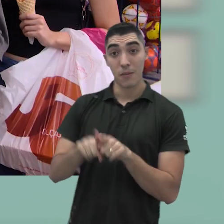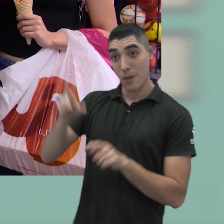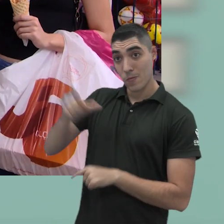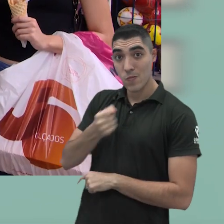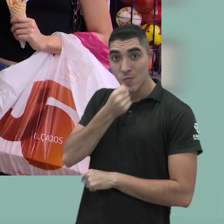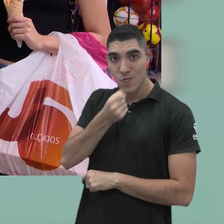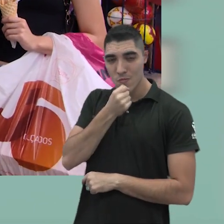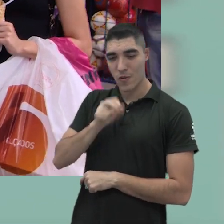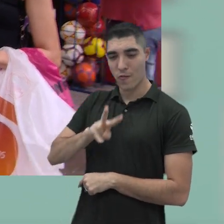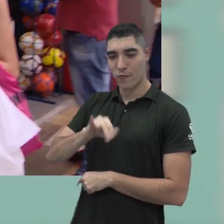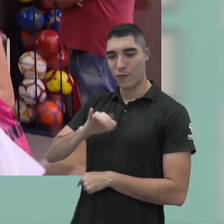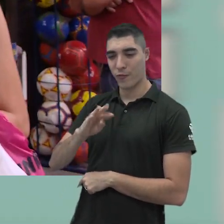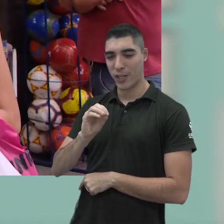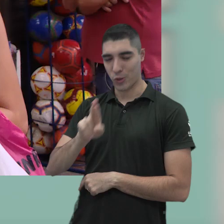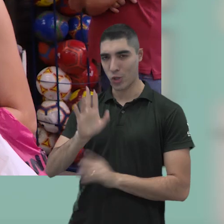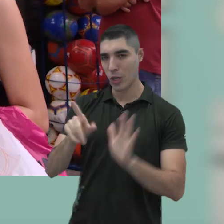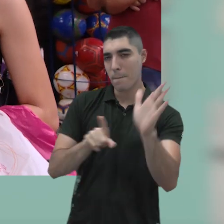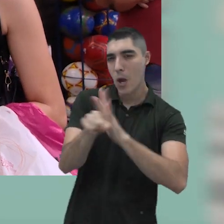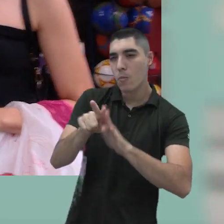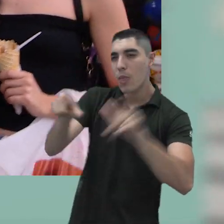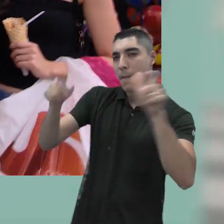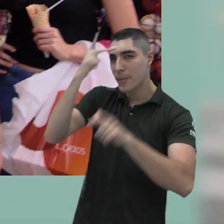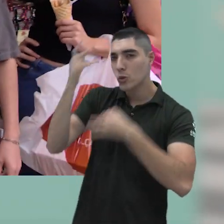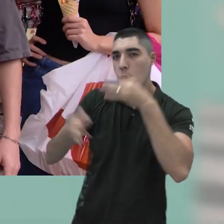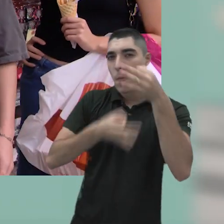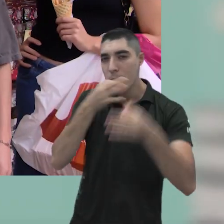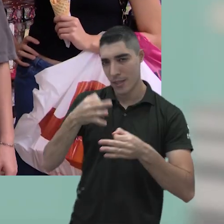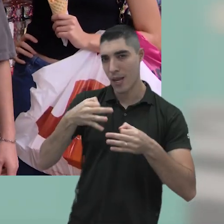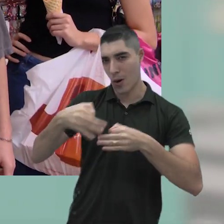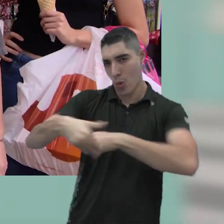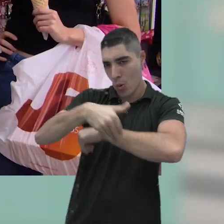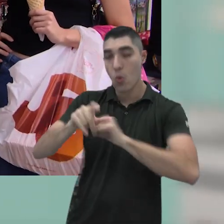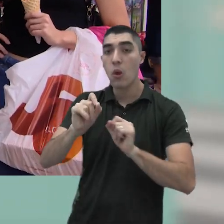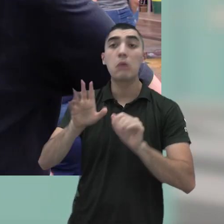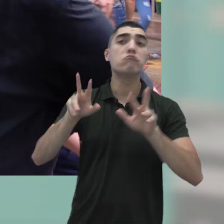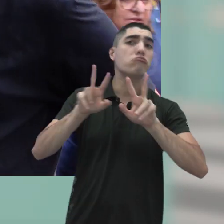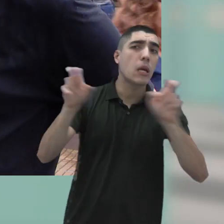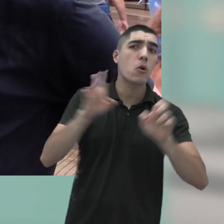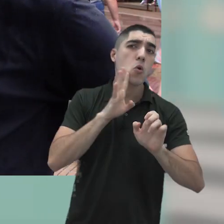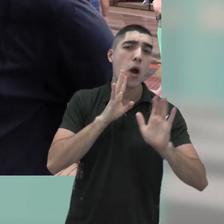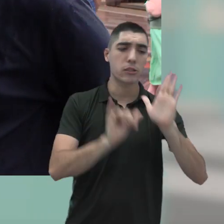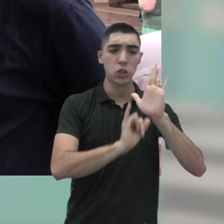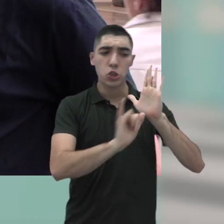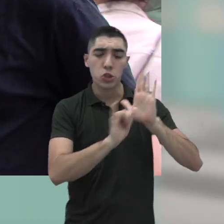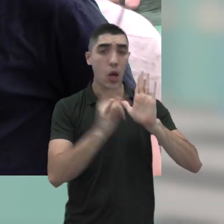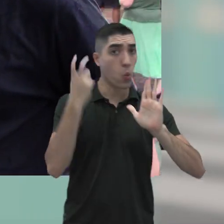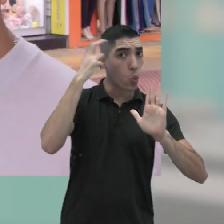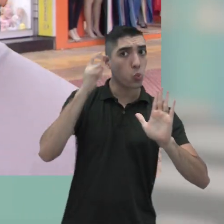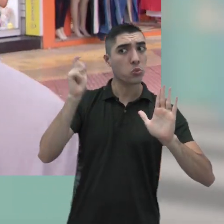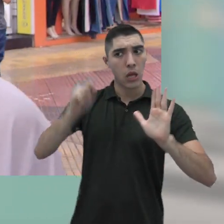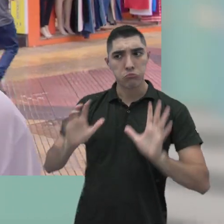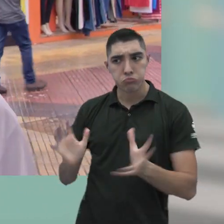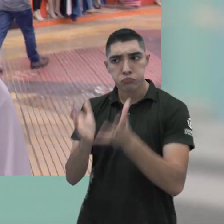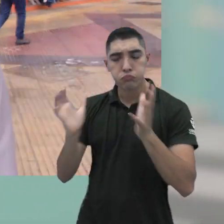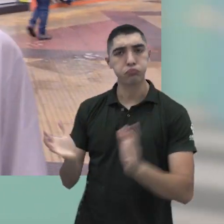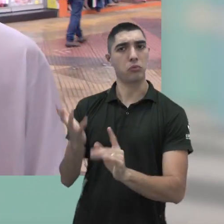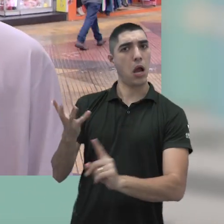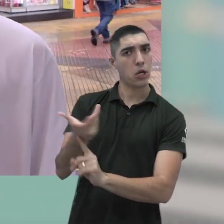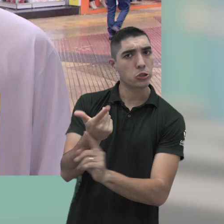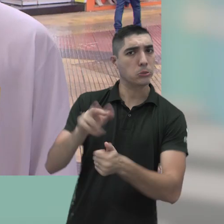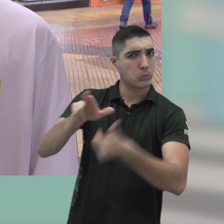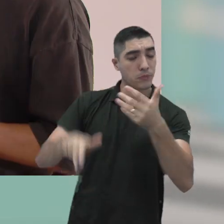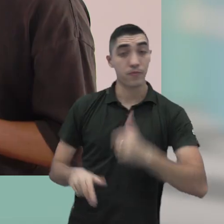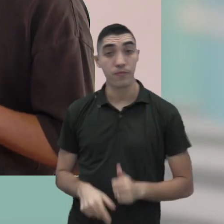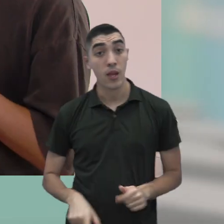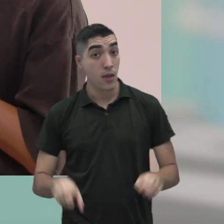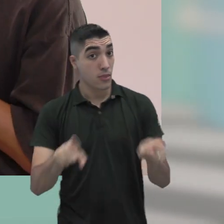repórter Vitor Krigor trocou uma ideia com os moradores da cidade a respeito dos editais de cultura que podem financiar projetos artísticos em